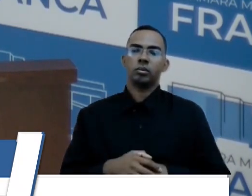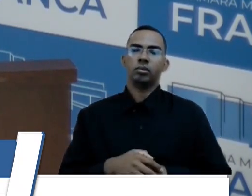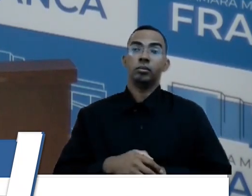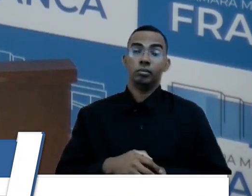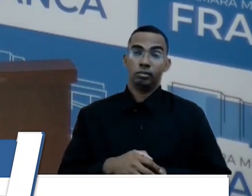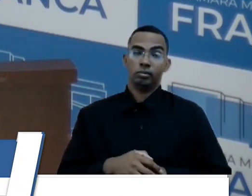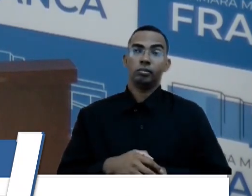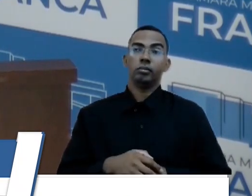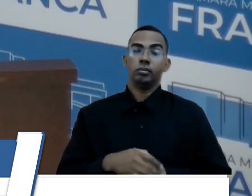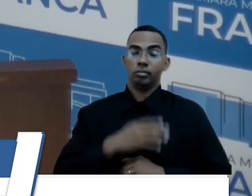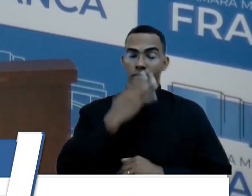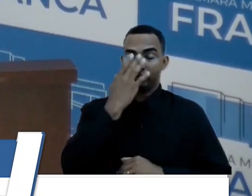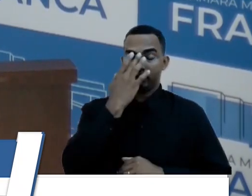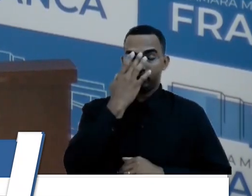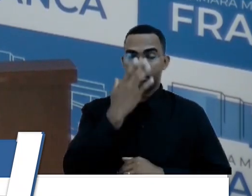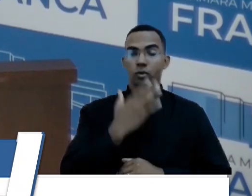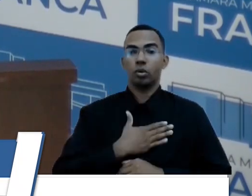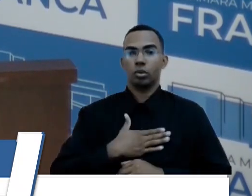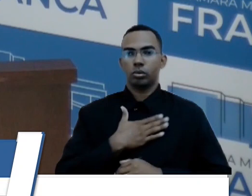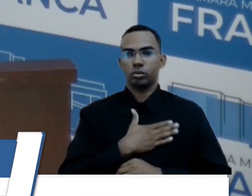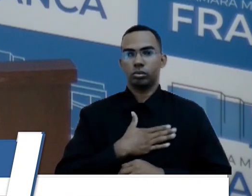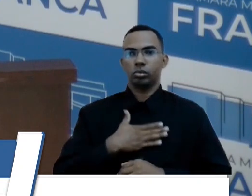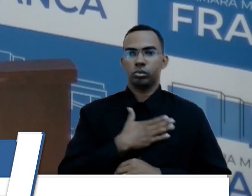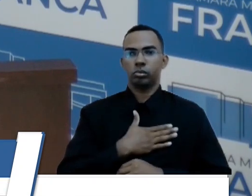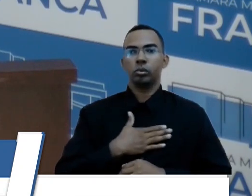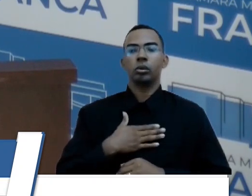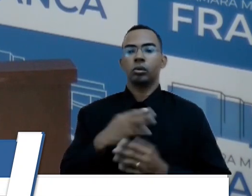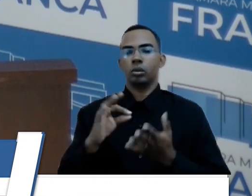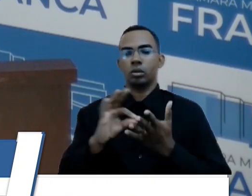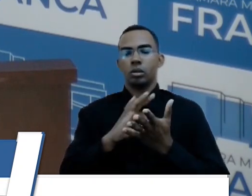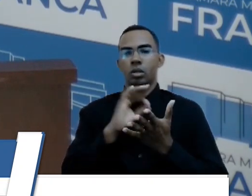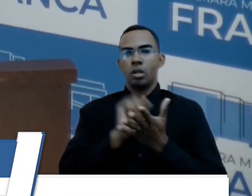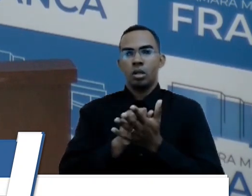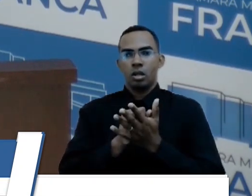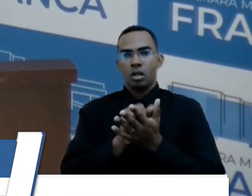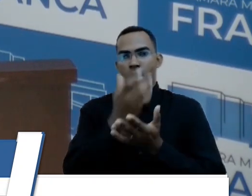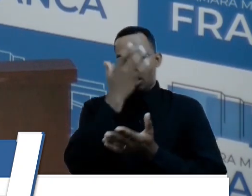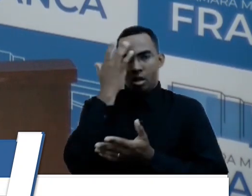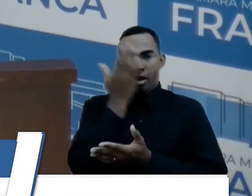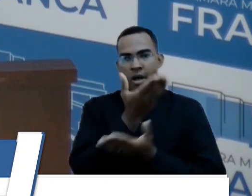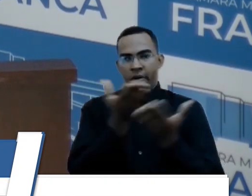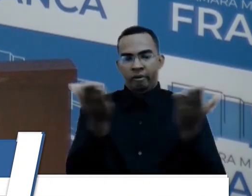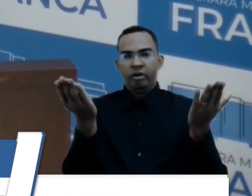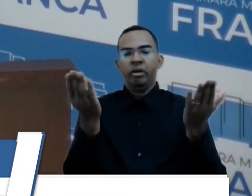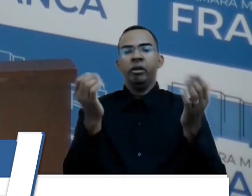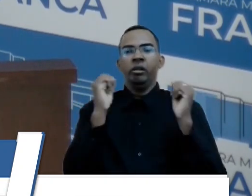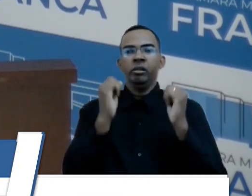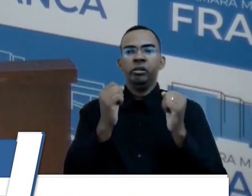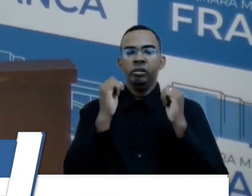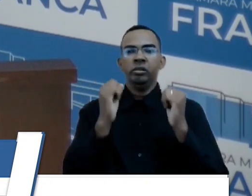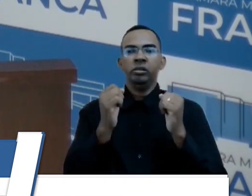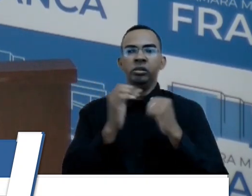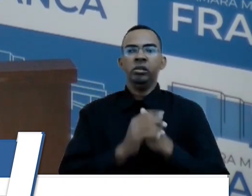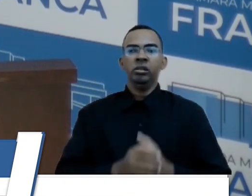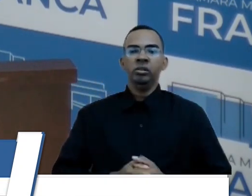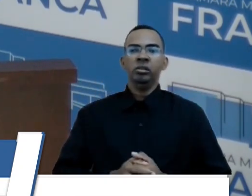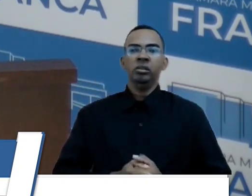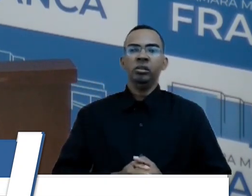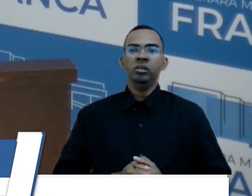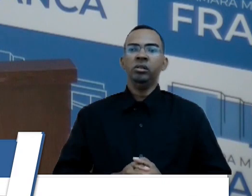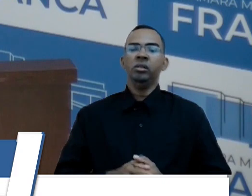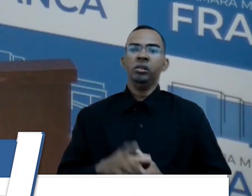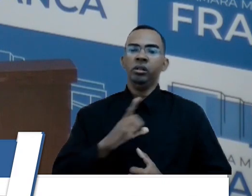E eu gostaria aqui de deixar aqui registrado, para que as pessoas possam ter aí